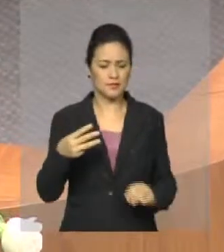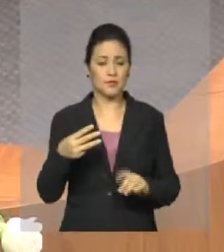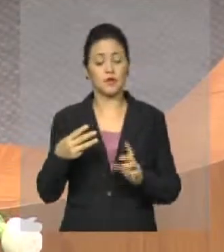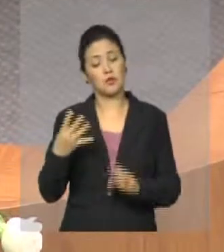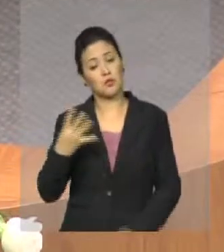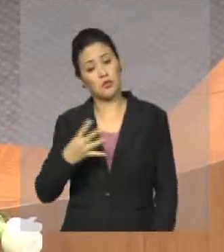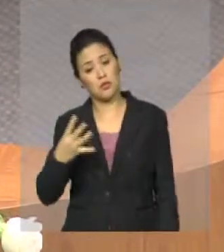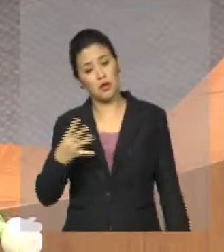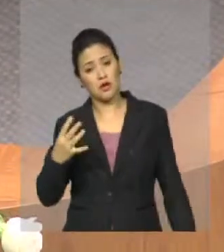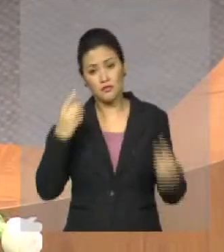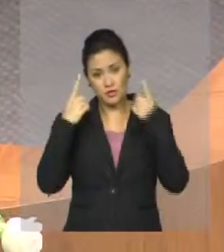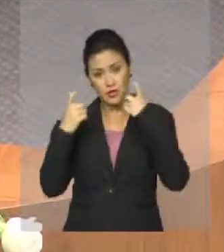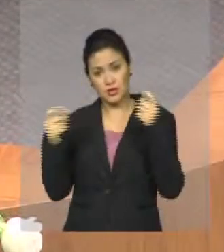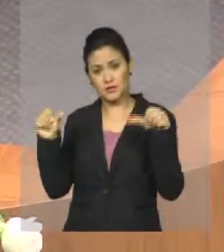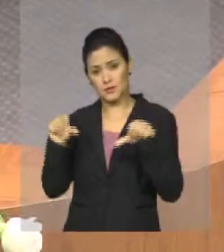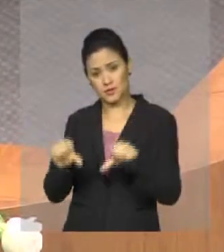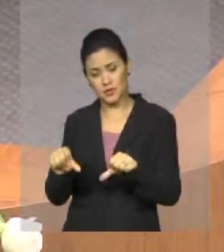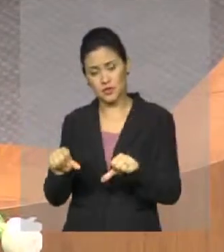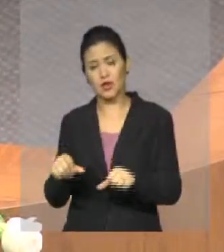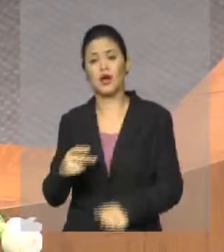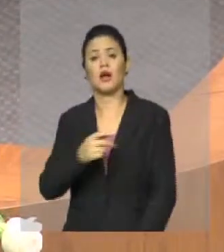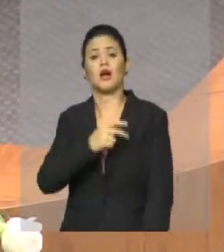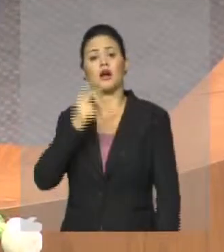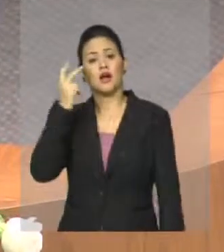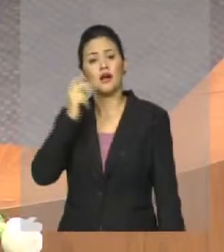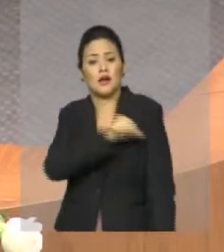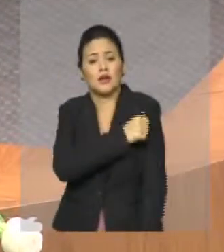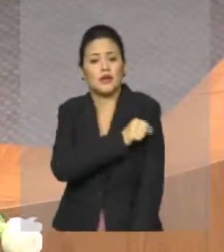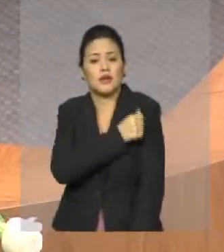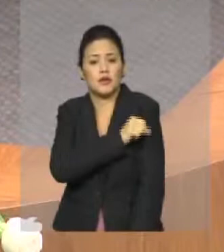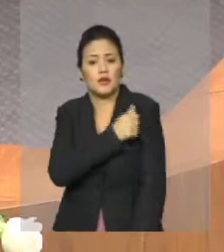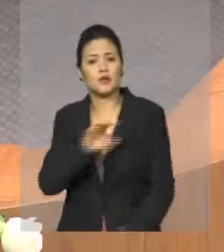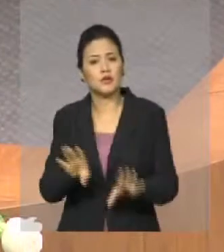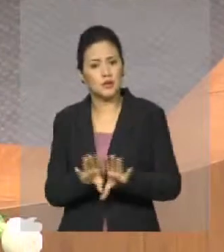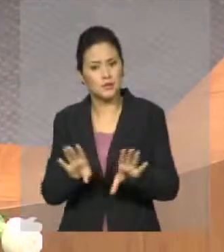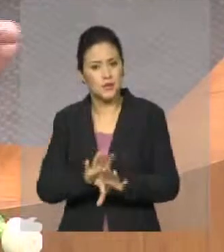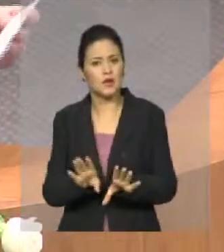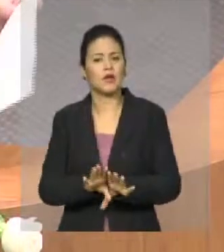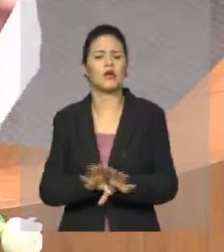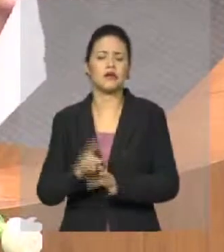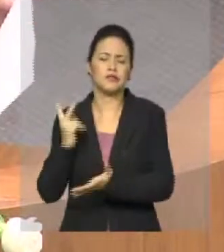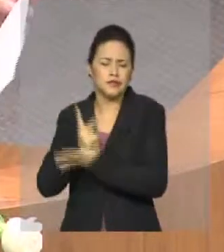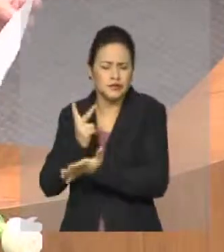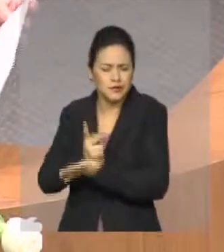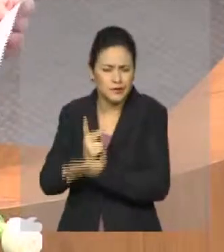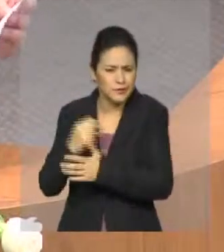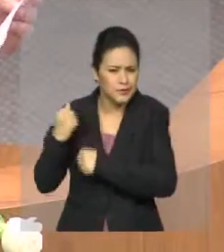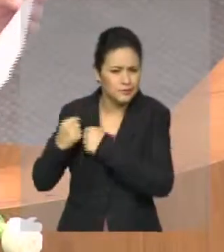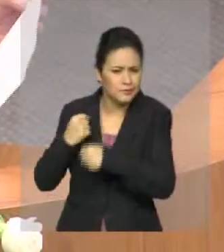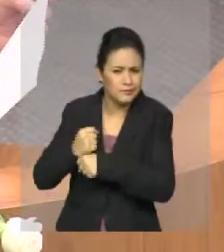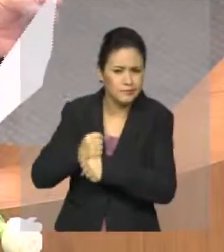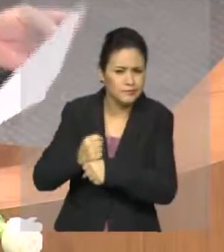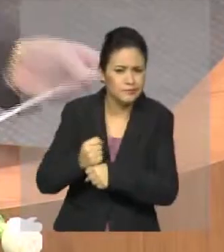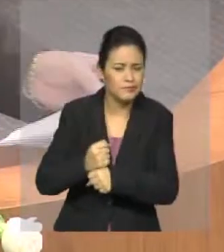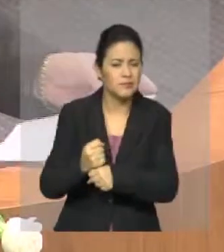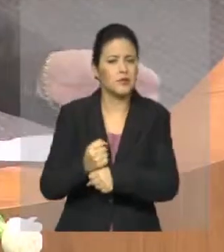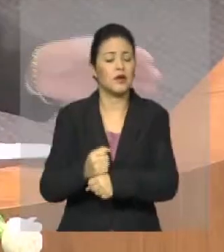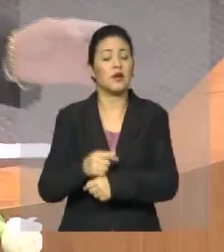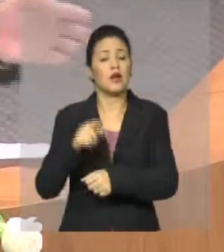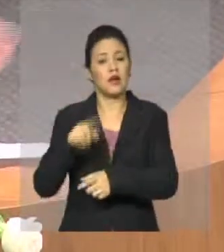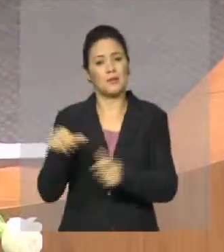era o quarto mais violento, como o Rio de Janeiro, também historicamente era a terceira e São Paulo o quarto.